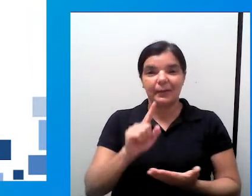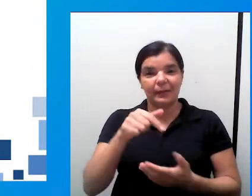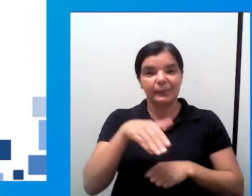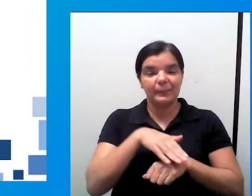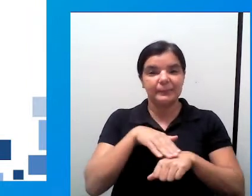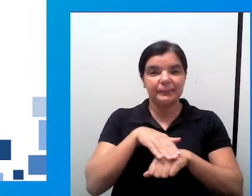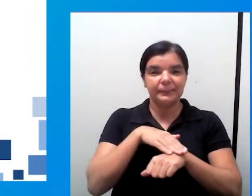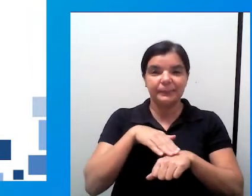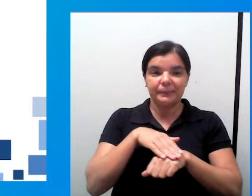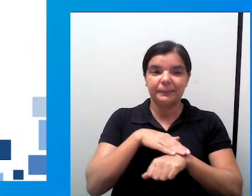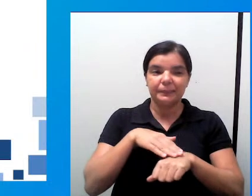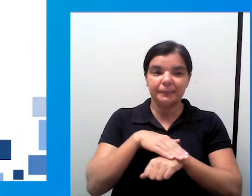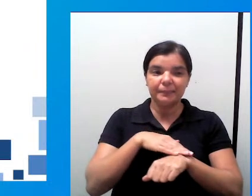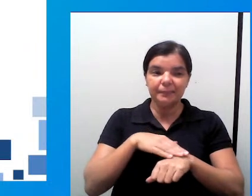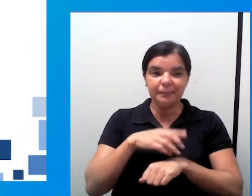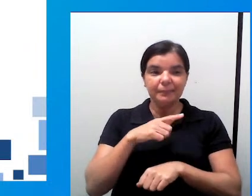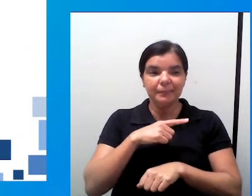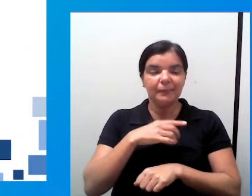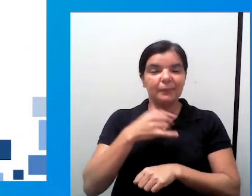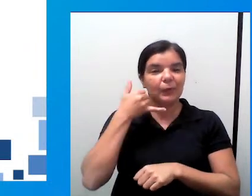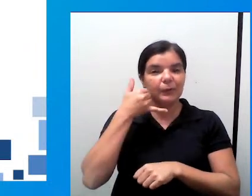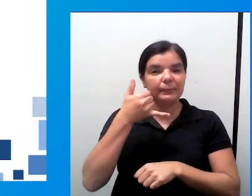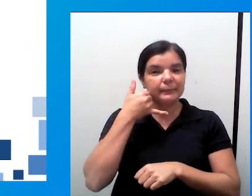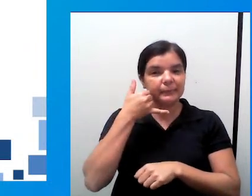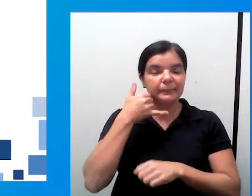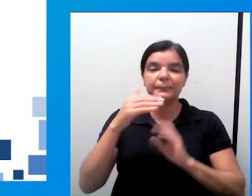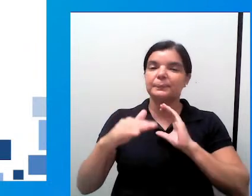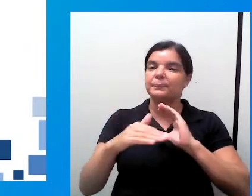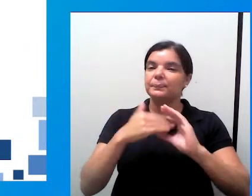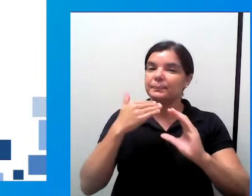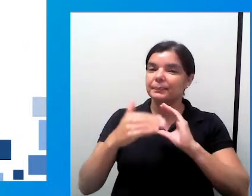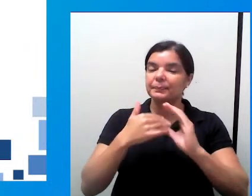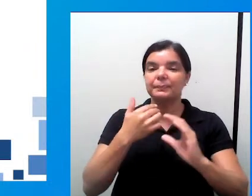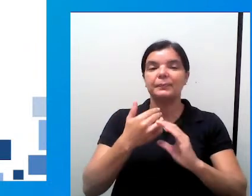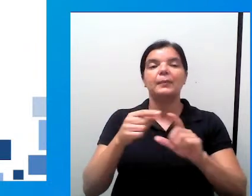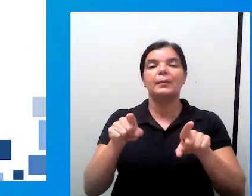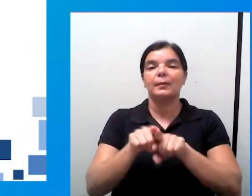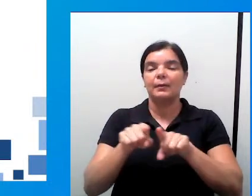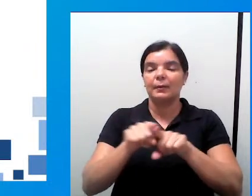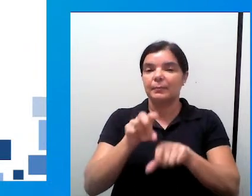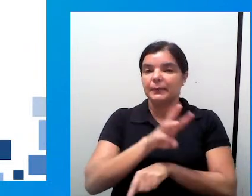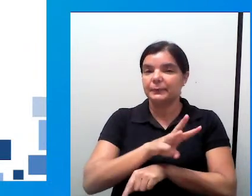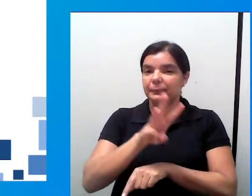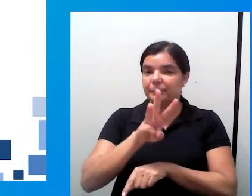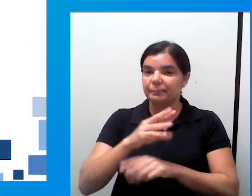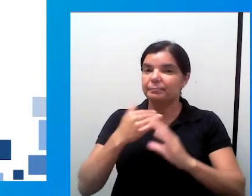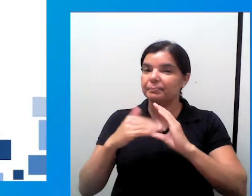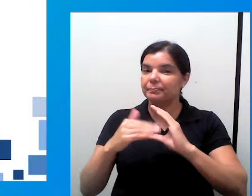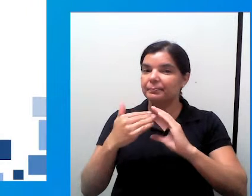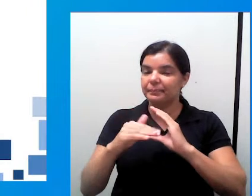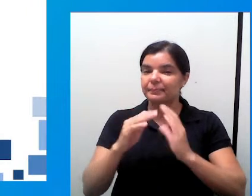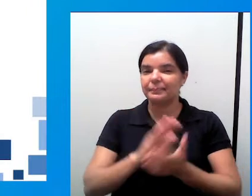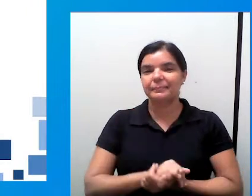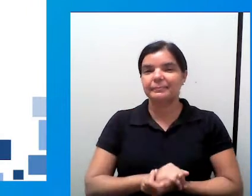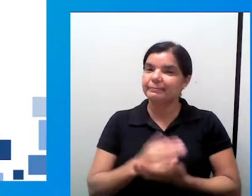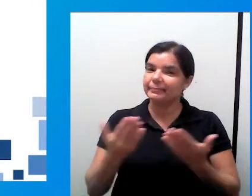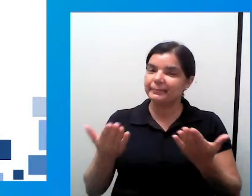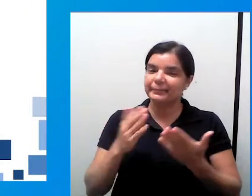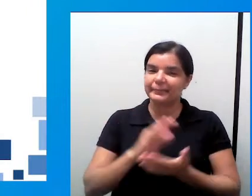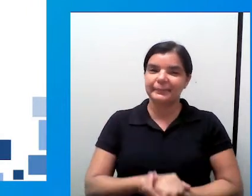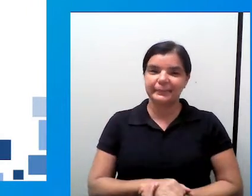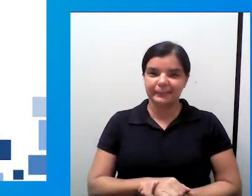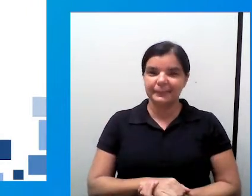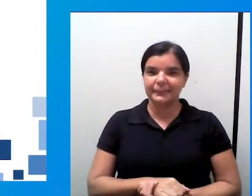conversar. Então, tem aqui meus contatos para quem quiser mandar mensagem, mandar e-mail, estou à disposição. E é isso.